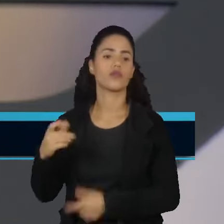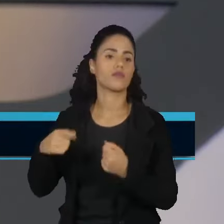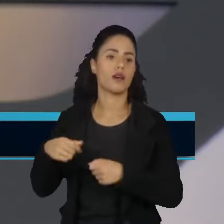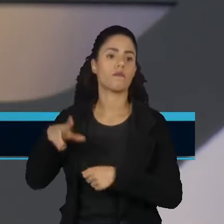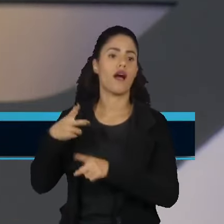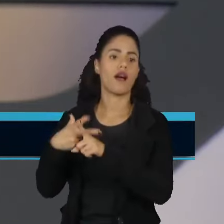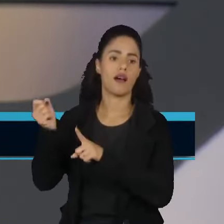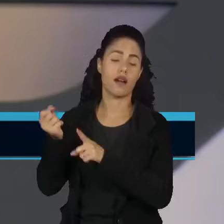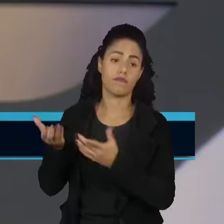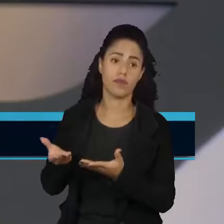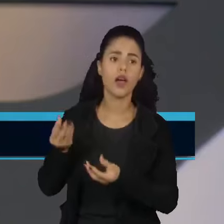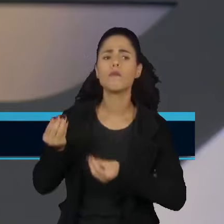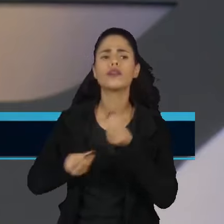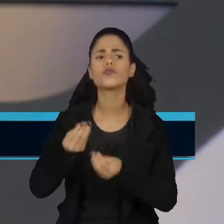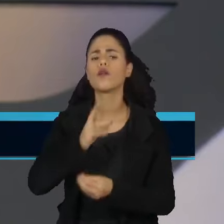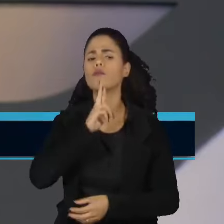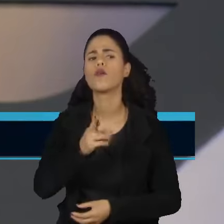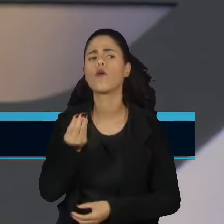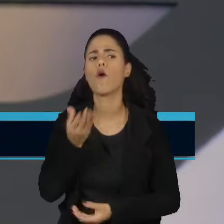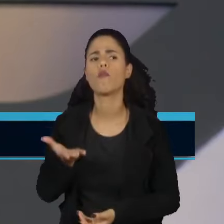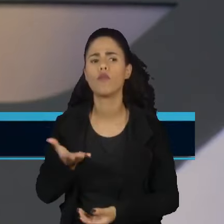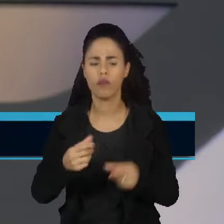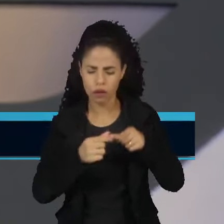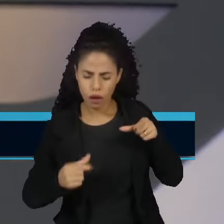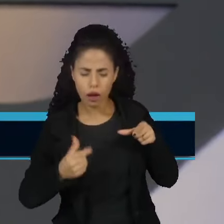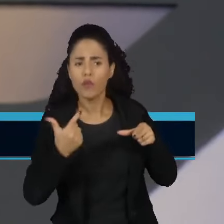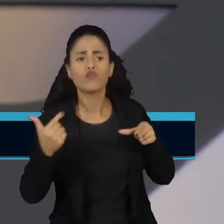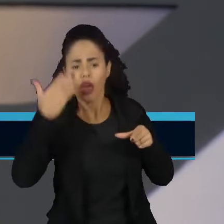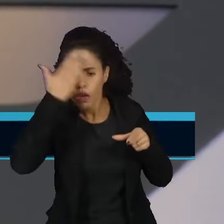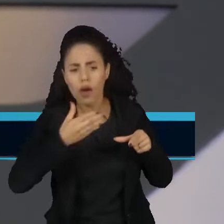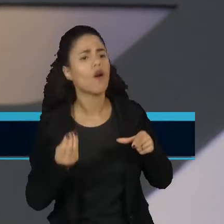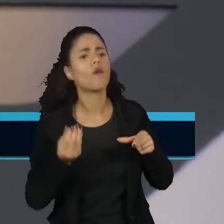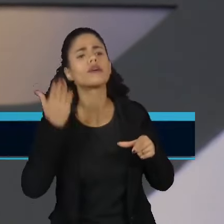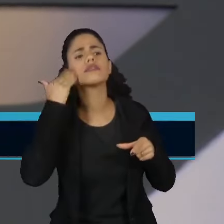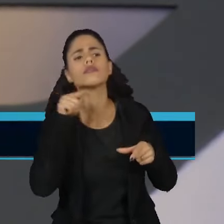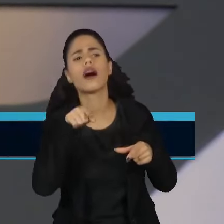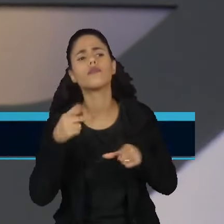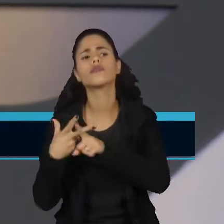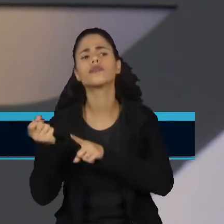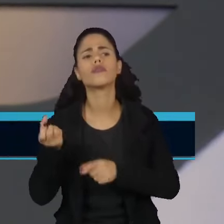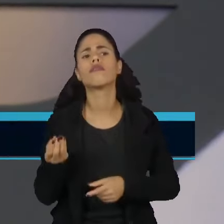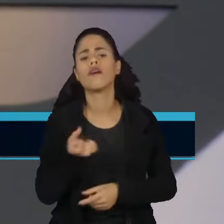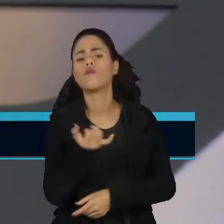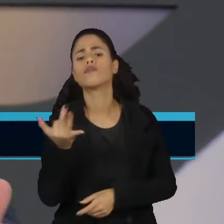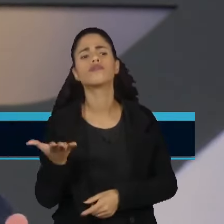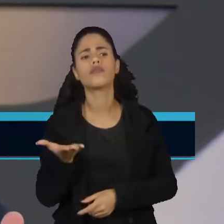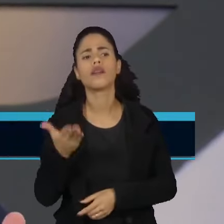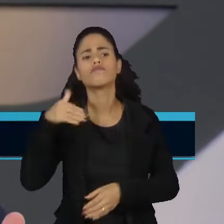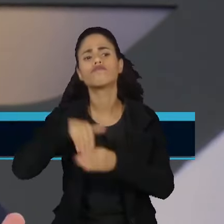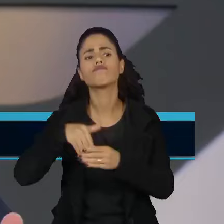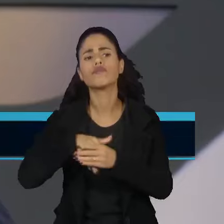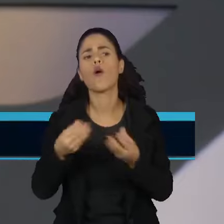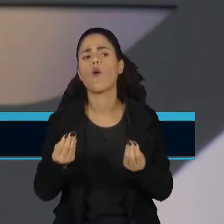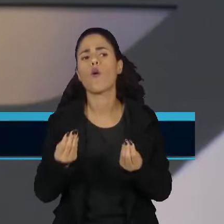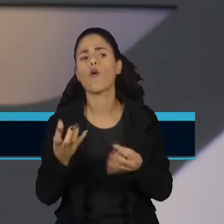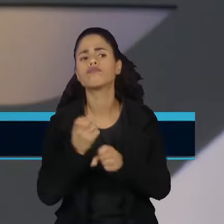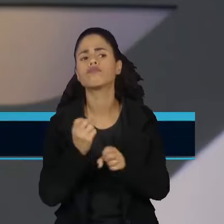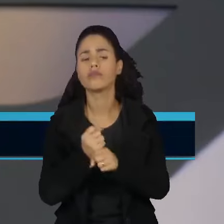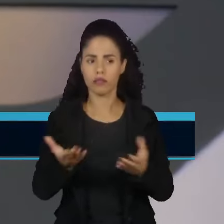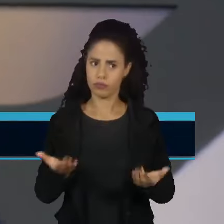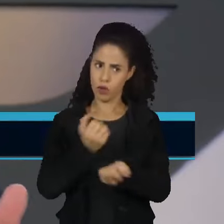antes. Como que você chegou a esse resultado se você não tem as atas que comprovam o número de votantes com o número de votos na urna e a totalização final?